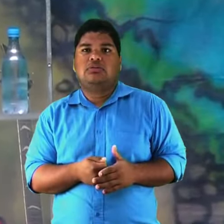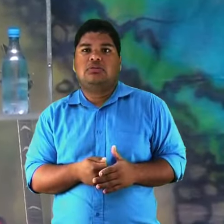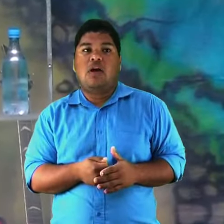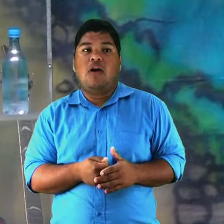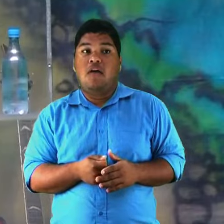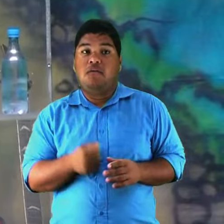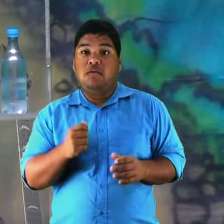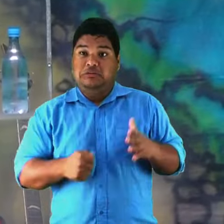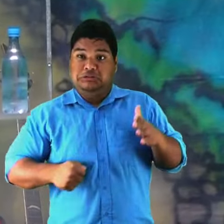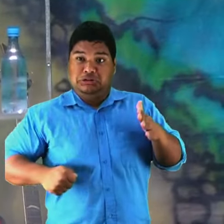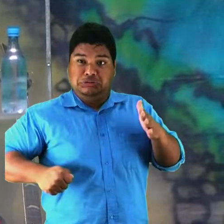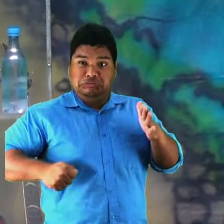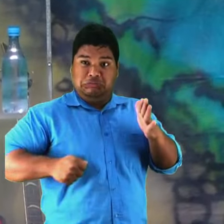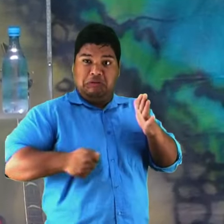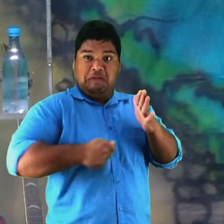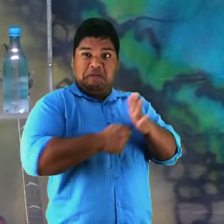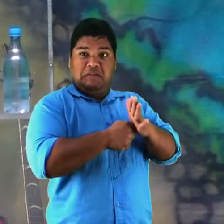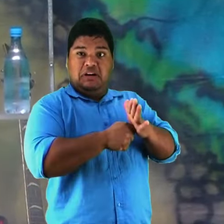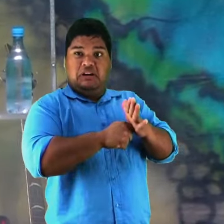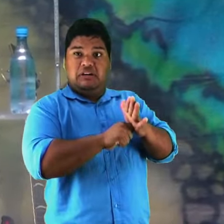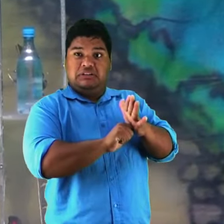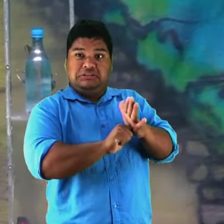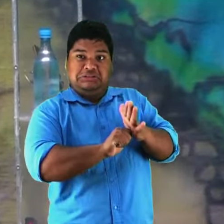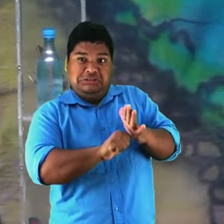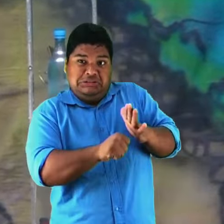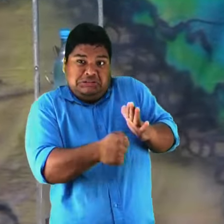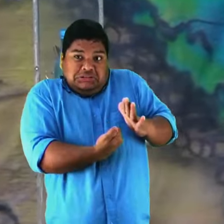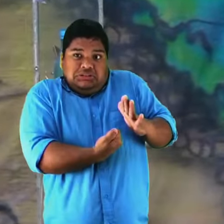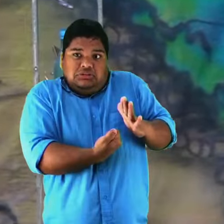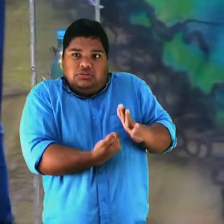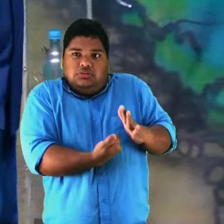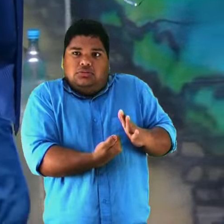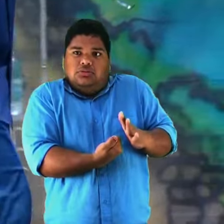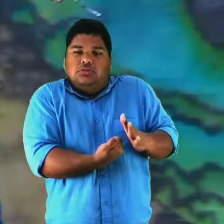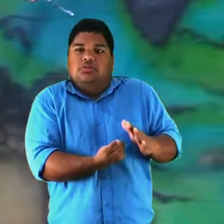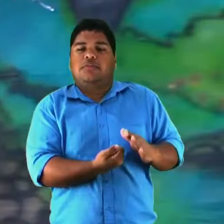girado, por milímetros,